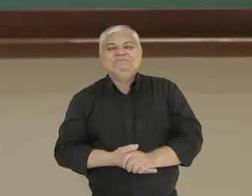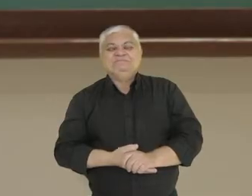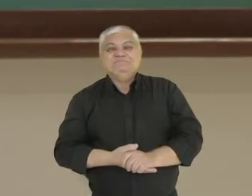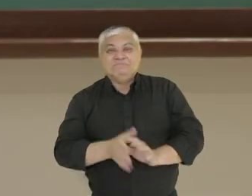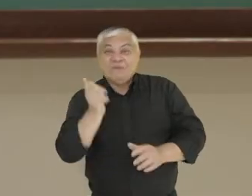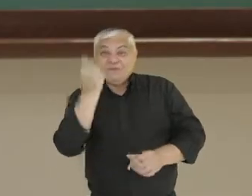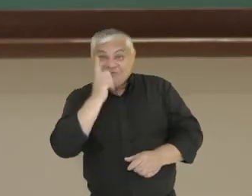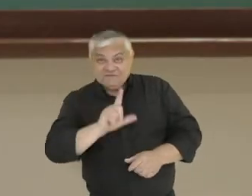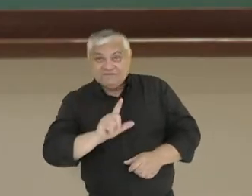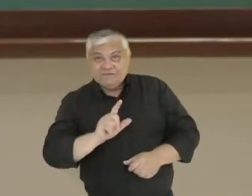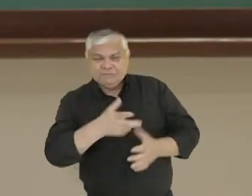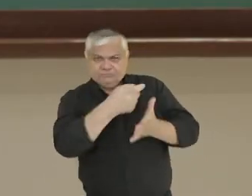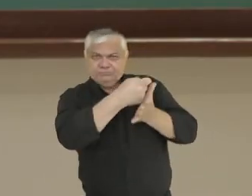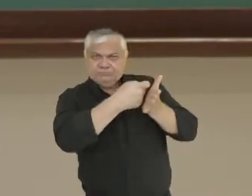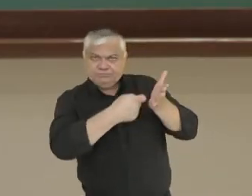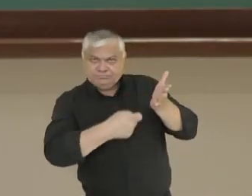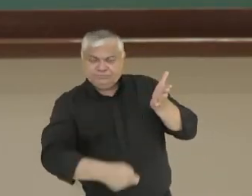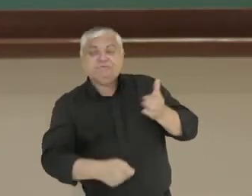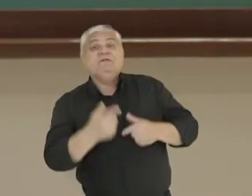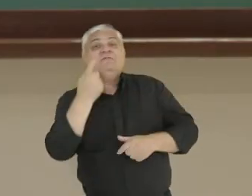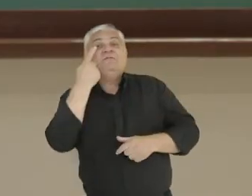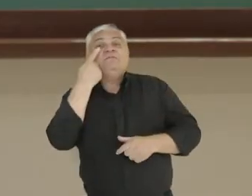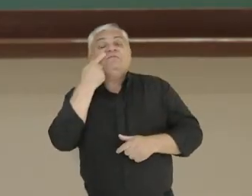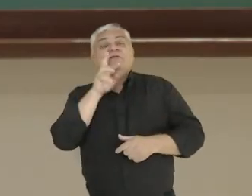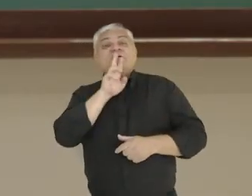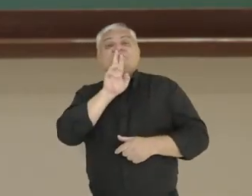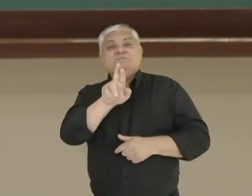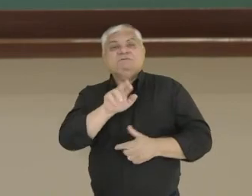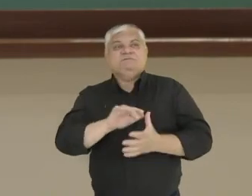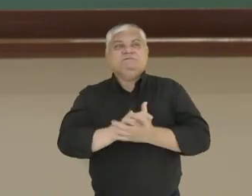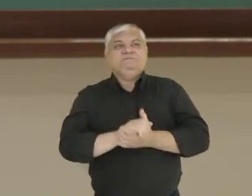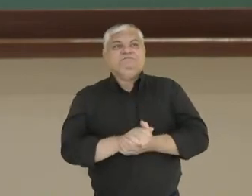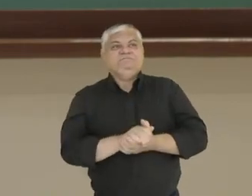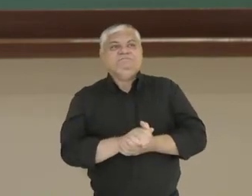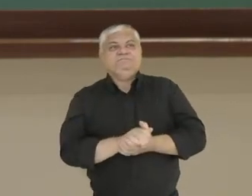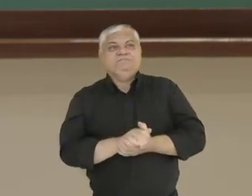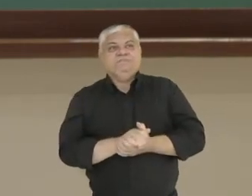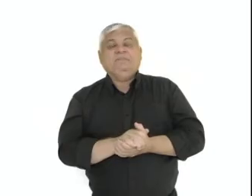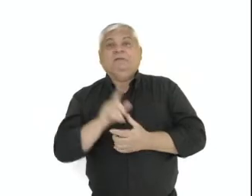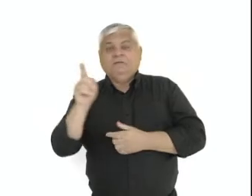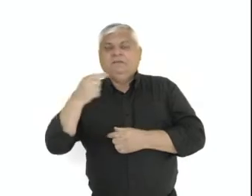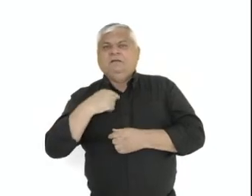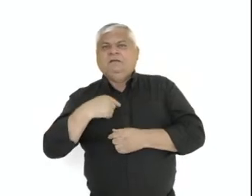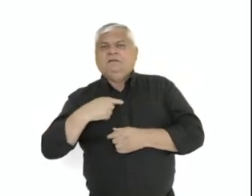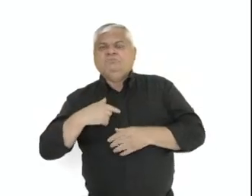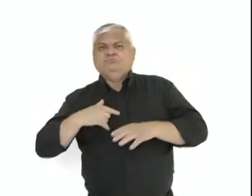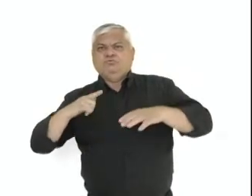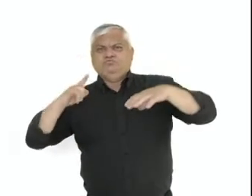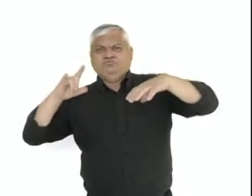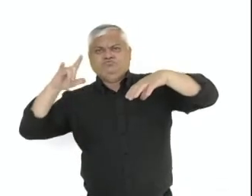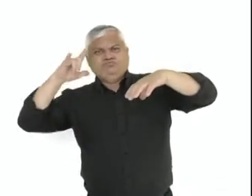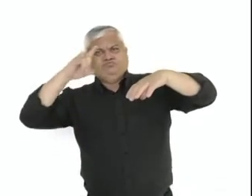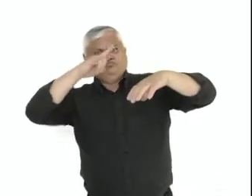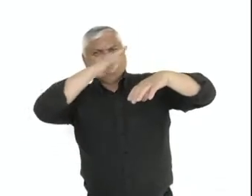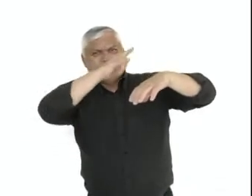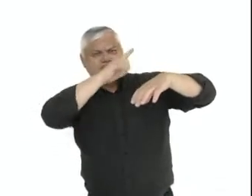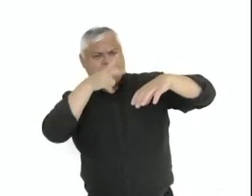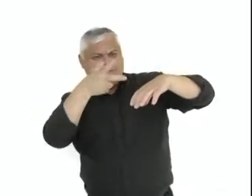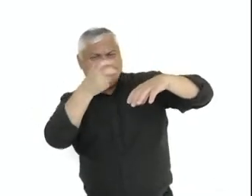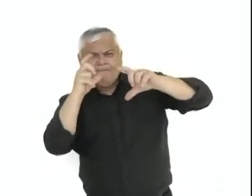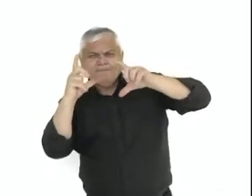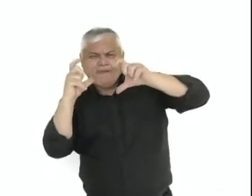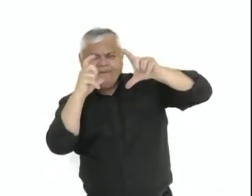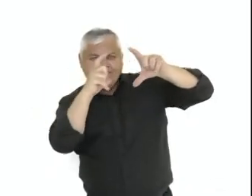Realizou essa atividade? Confere a resposta que eu trago para você, ó. O monitoramento ambiental pode ser compreendido como conjunto